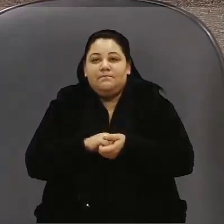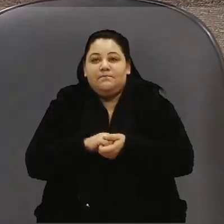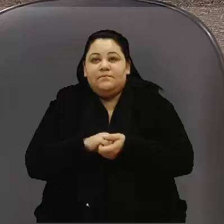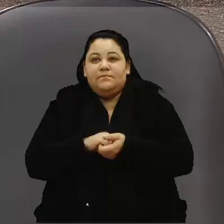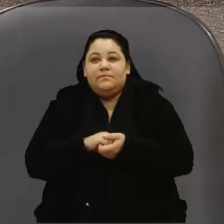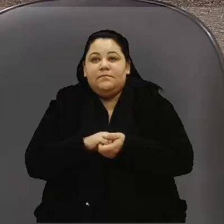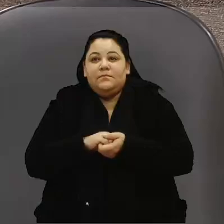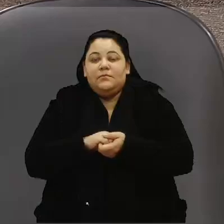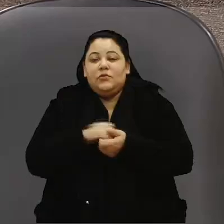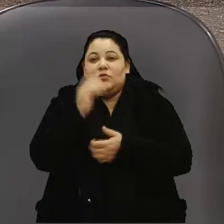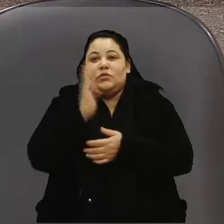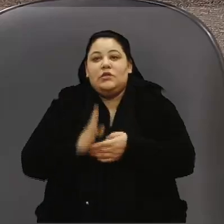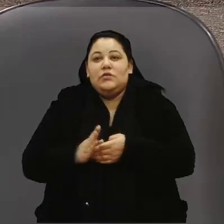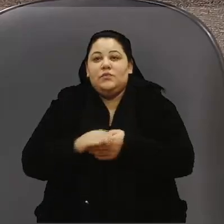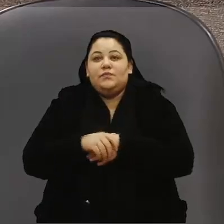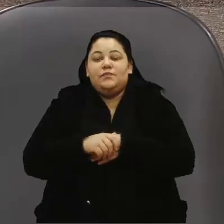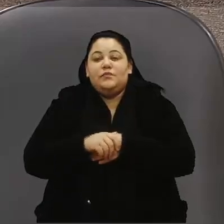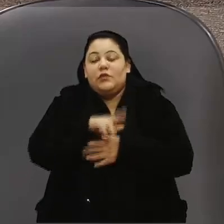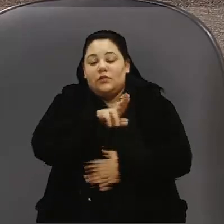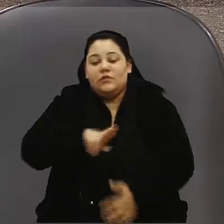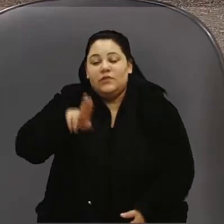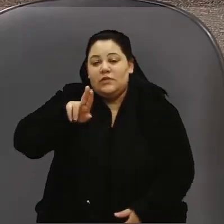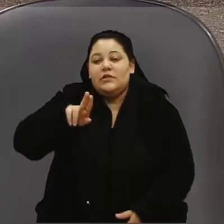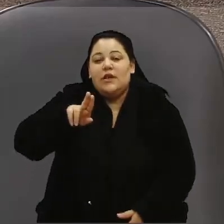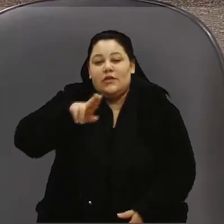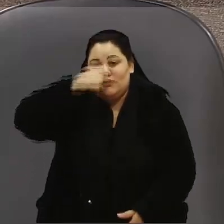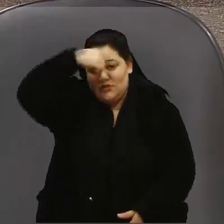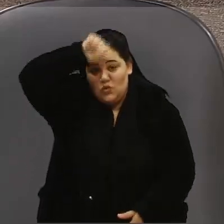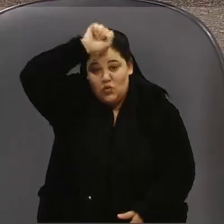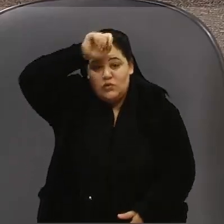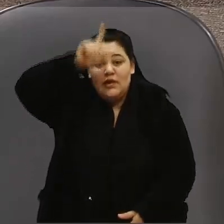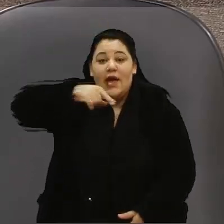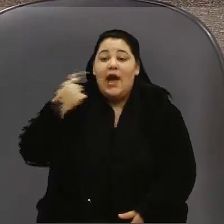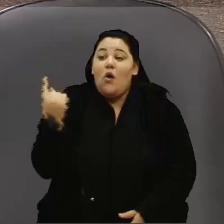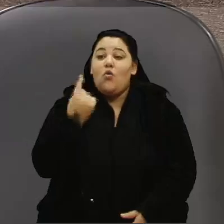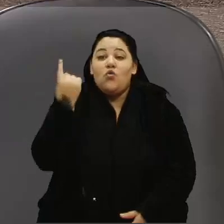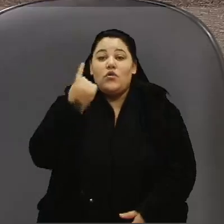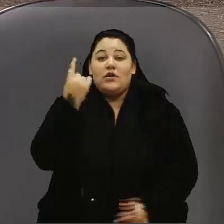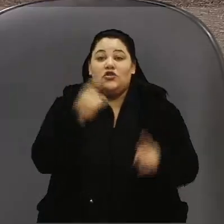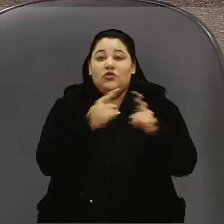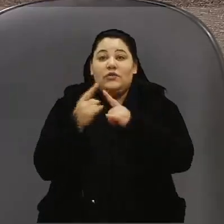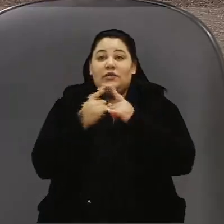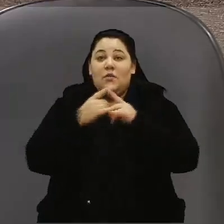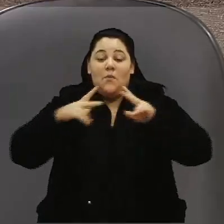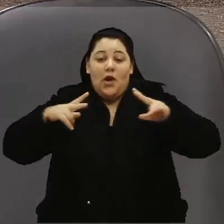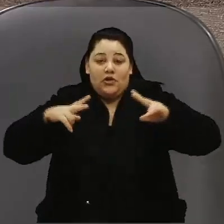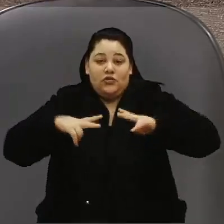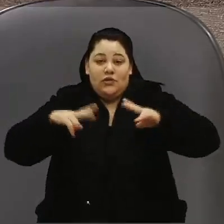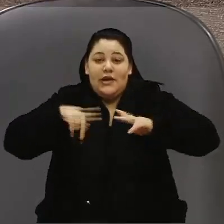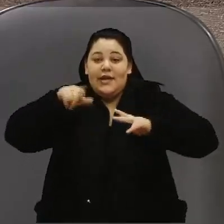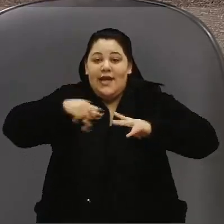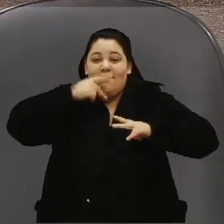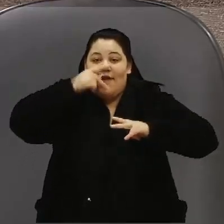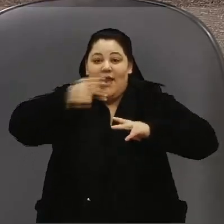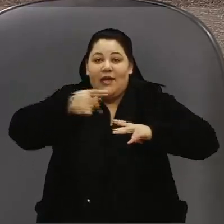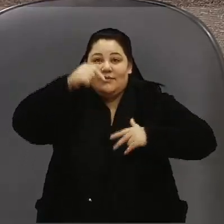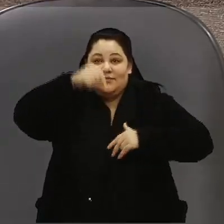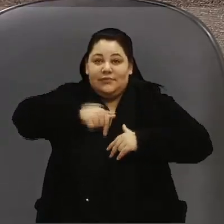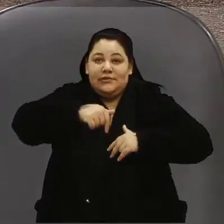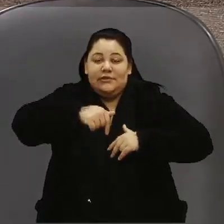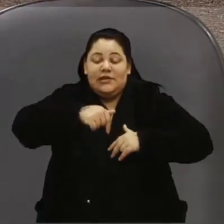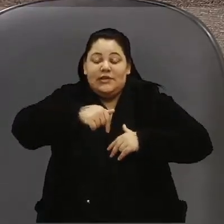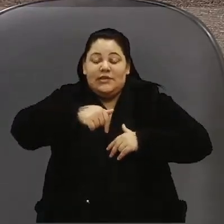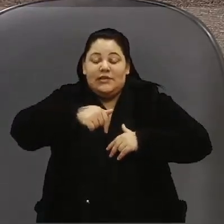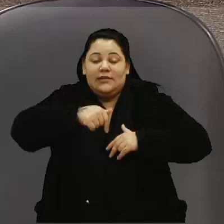Brasil. E a Universidade de Caxias do Sul é a única instituição de ensino superior, privada e comunitária que é mencionada nesse